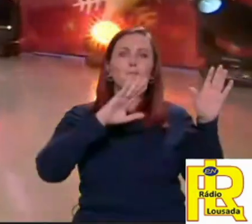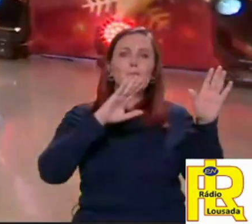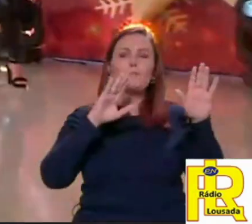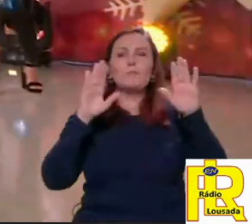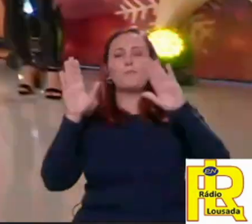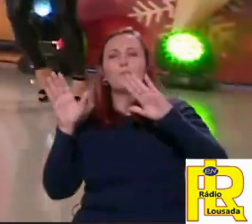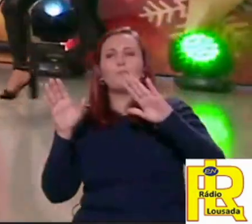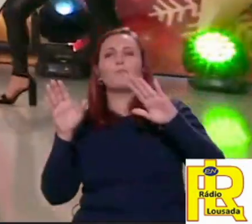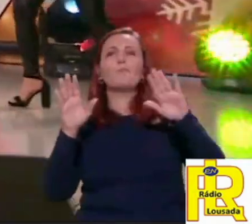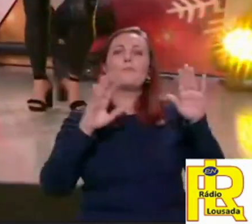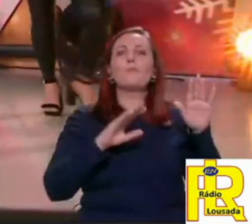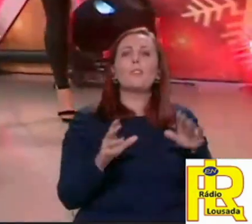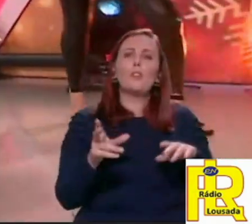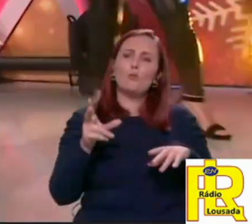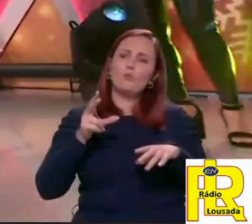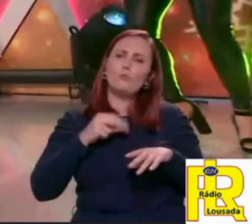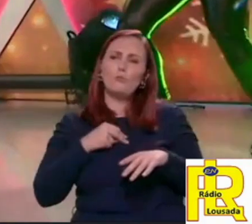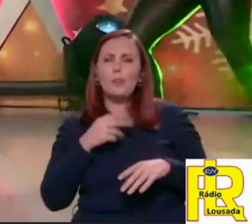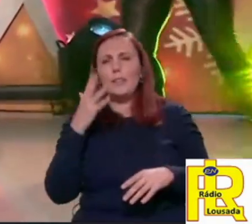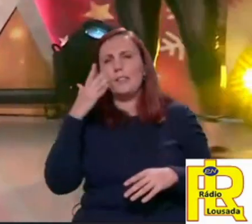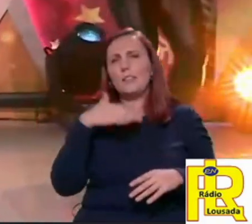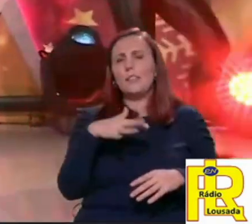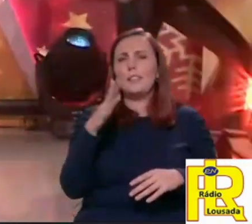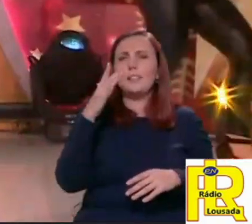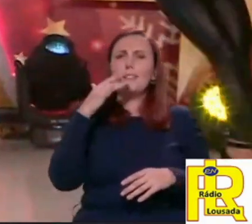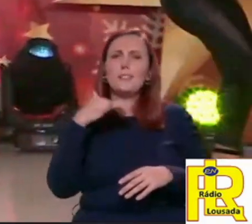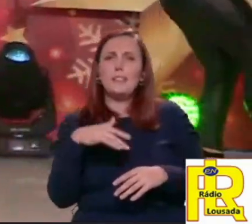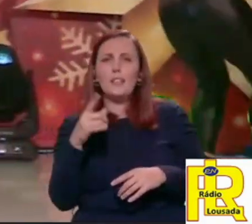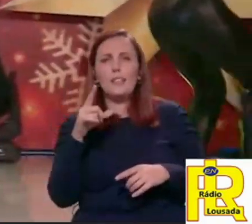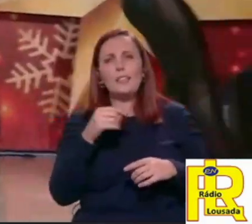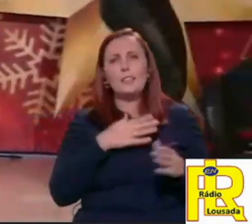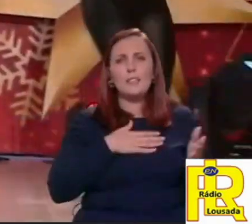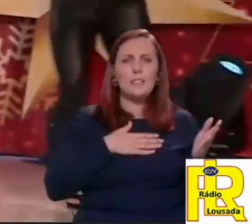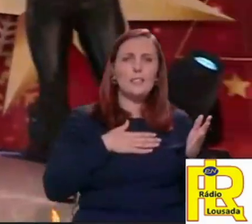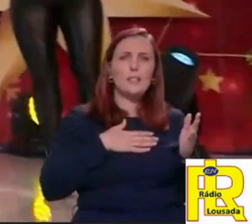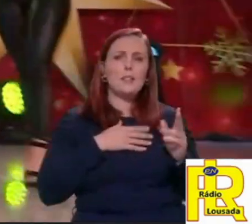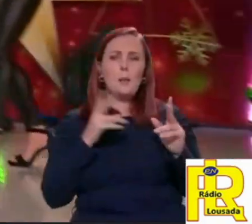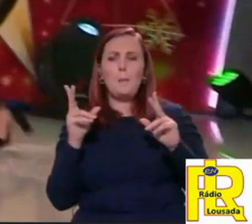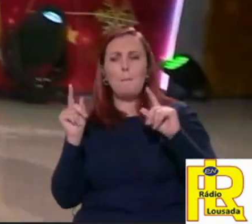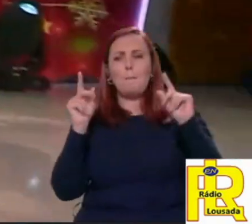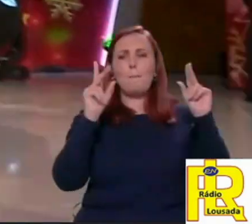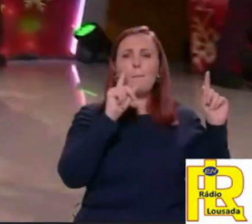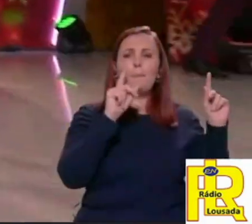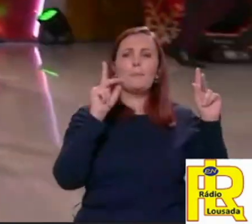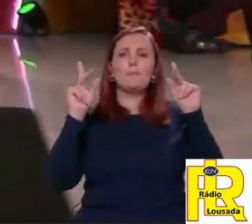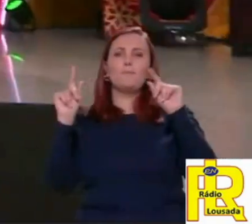m vem comigo cantar e danar este